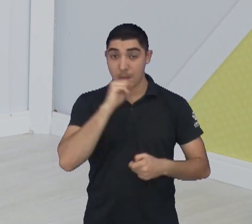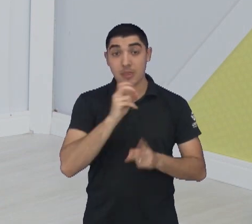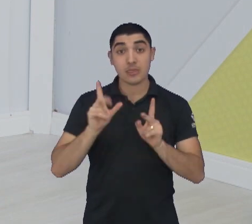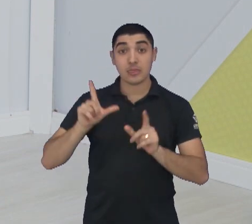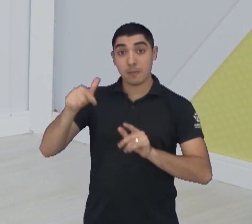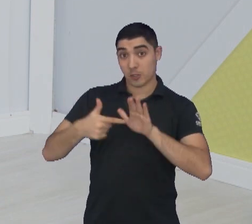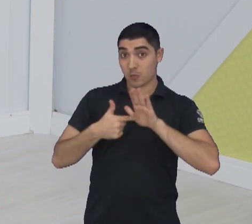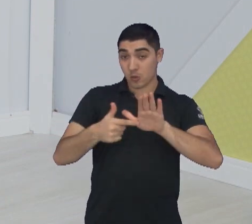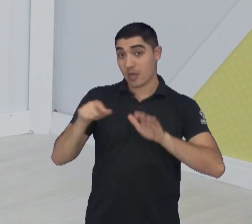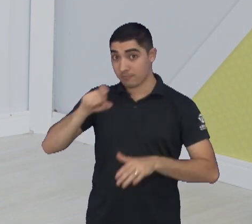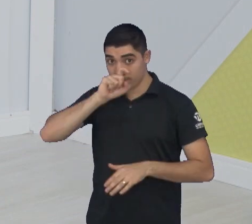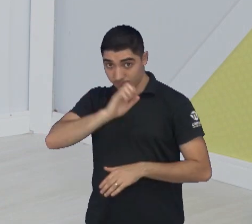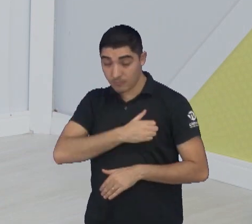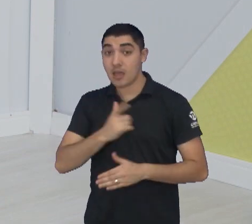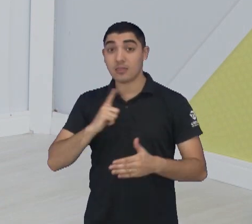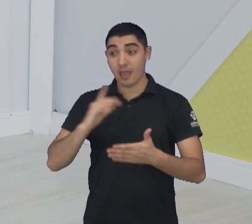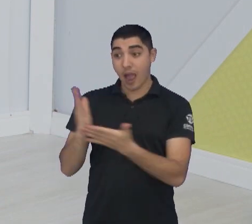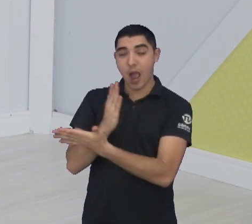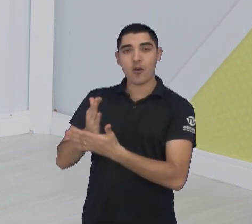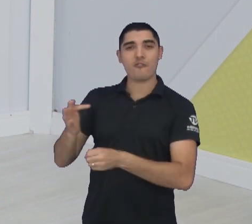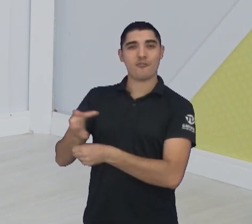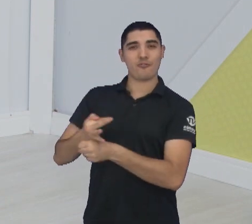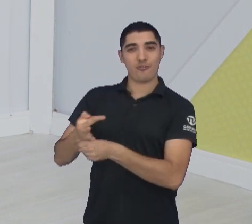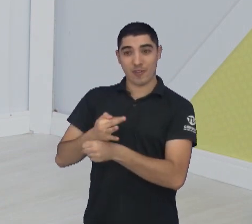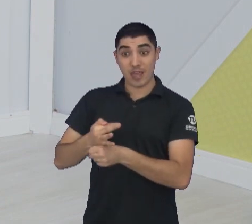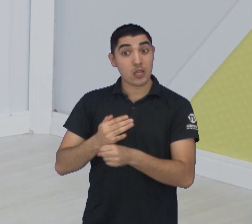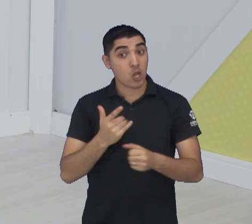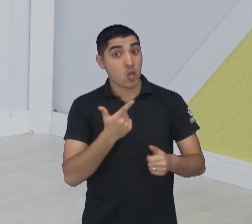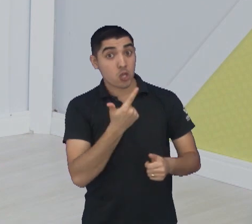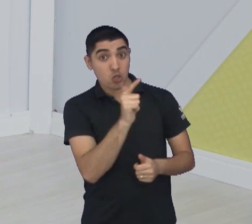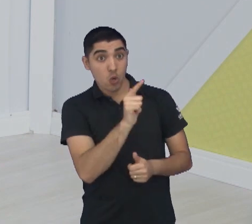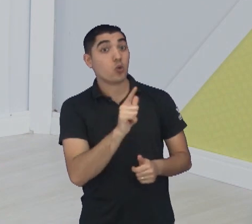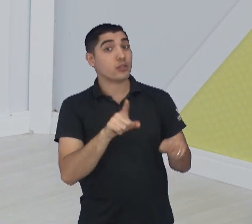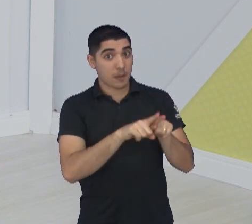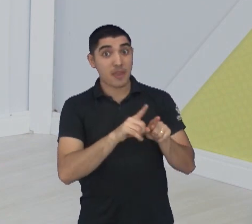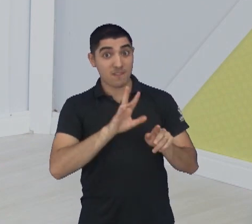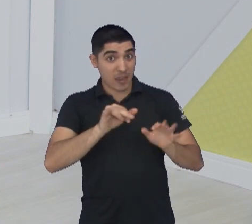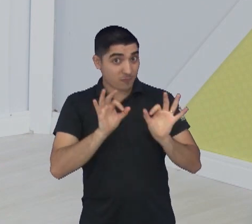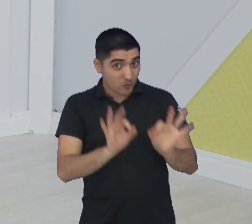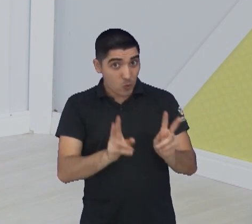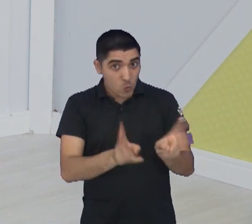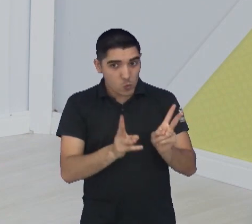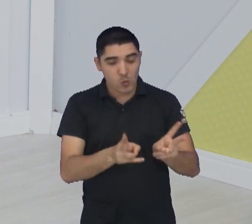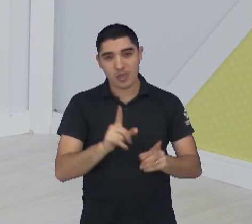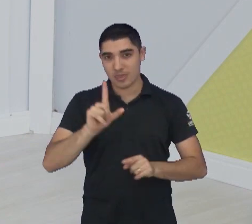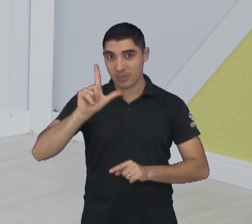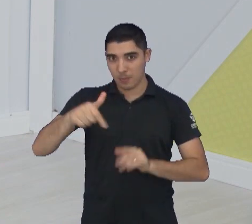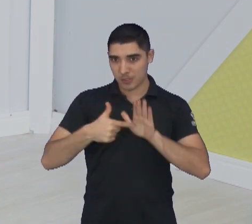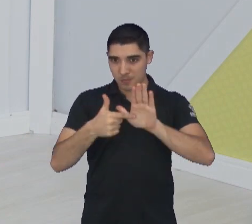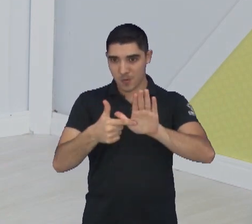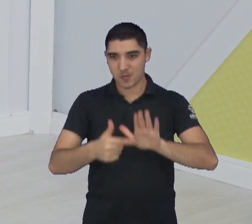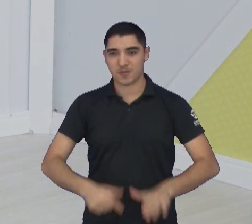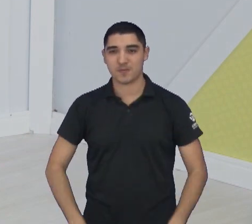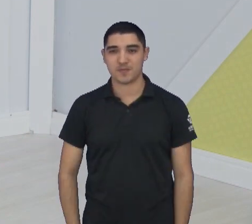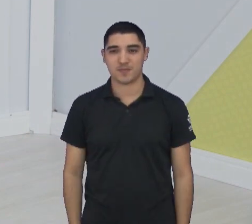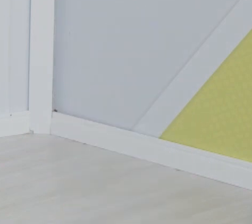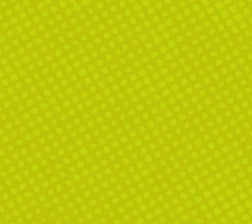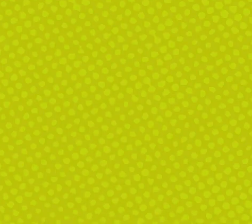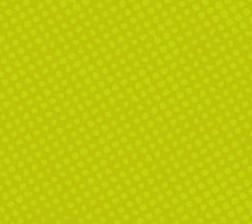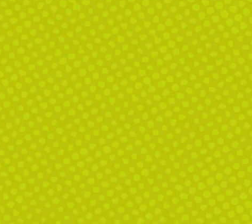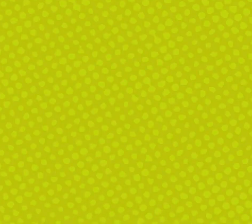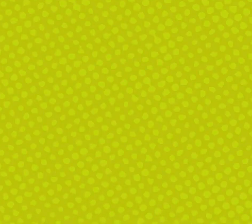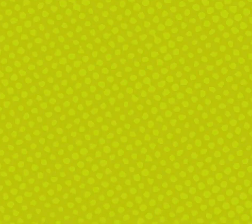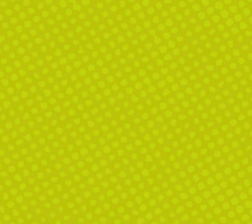São José, já tem jogador de férias, jogador garantido para jogar na Série A2. A gente vai contar para você quem é, não sai daí, já já a gente volta.